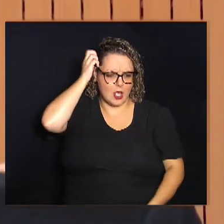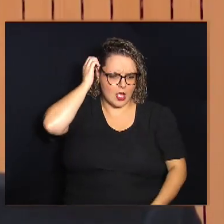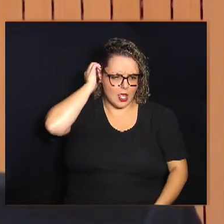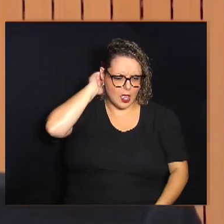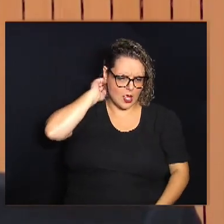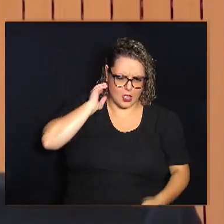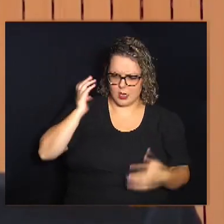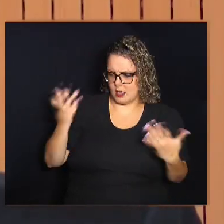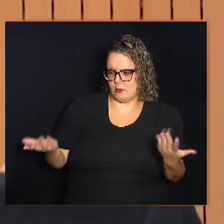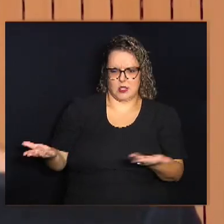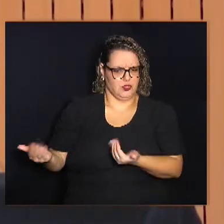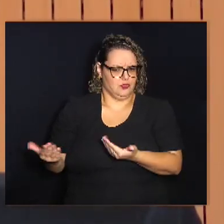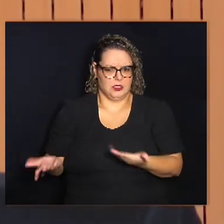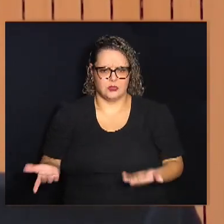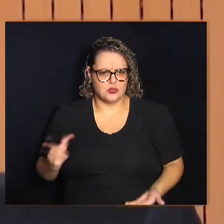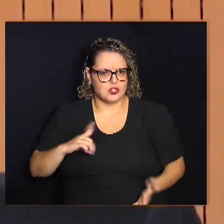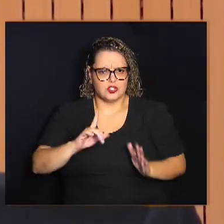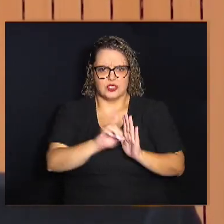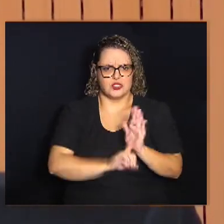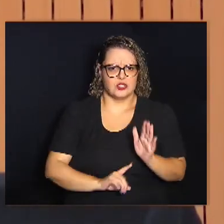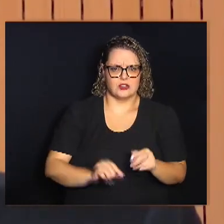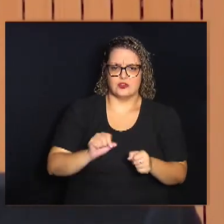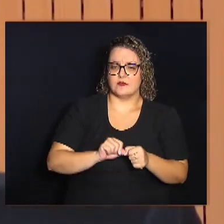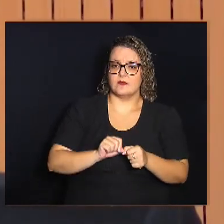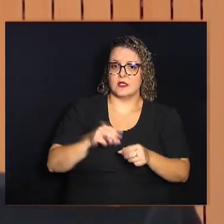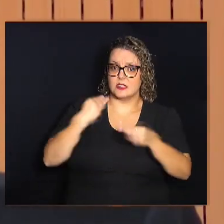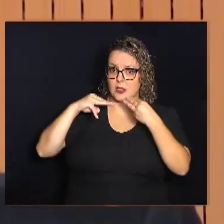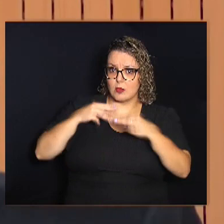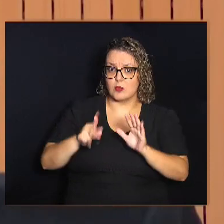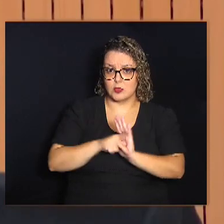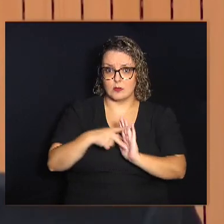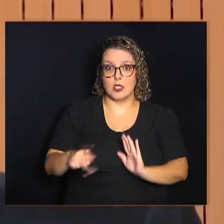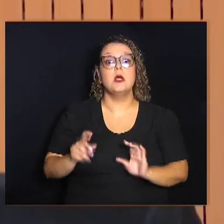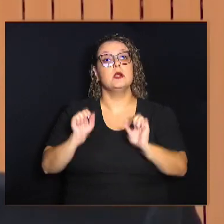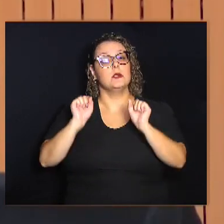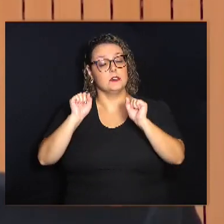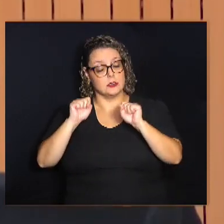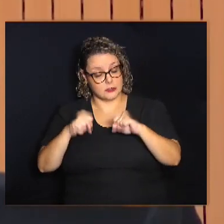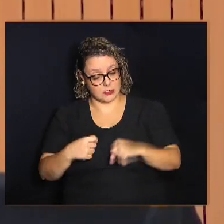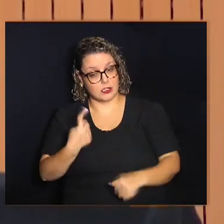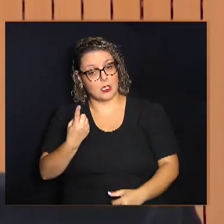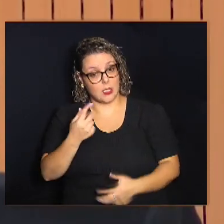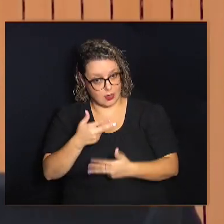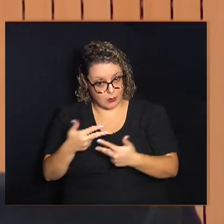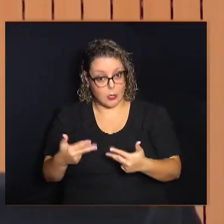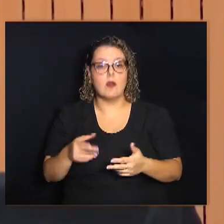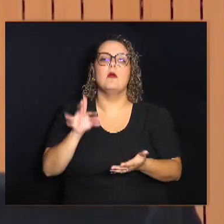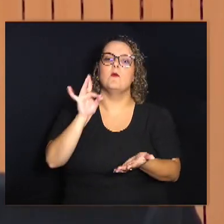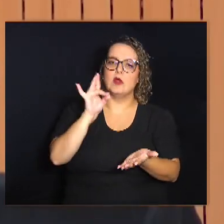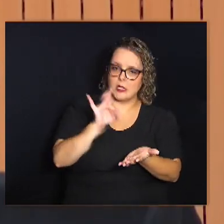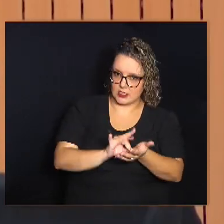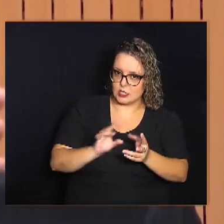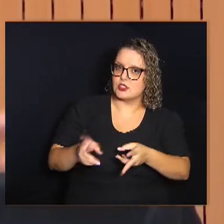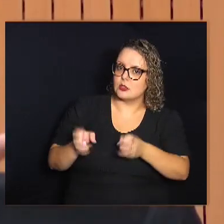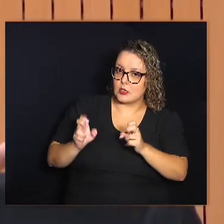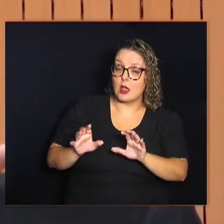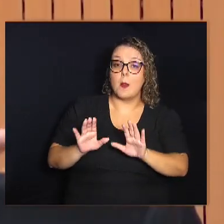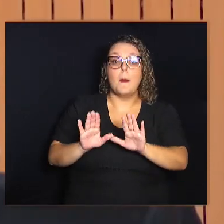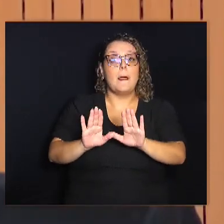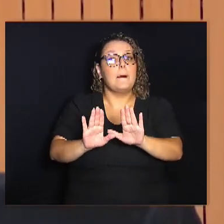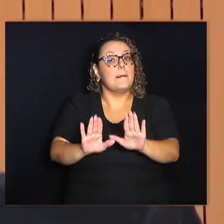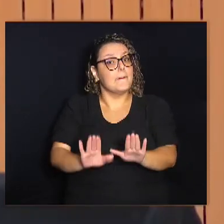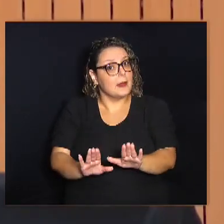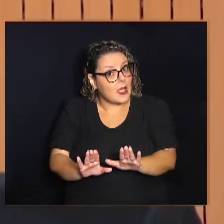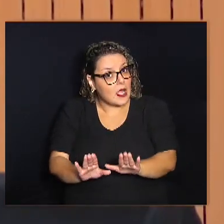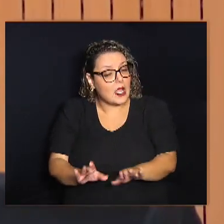tem direito de fazer a sua música. Isso é um lado da questão, e que, verdade, a gente reconhece. Por outro lado,